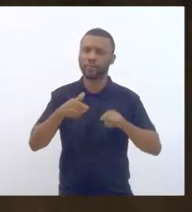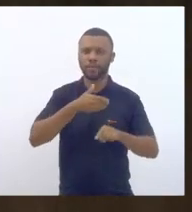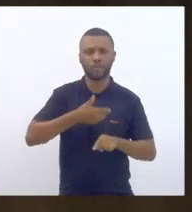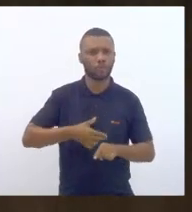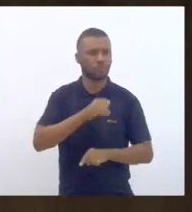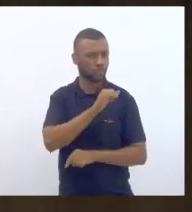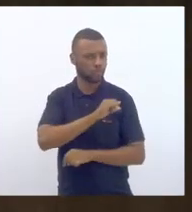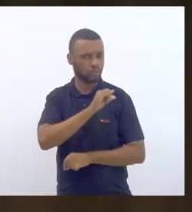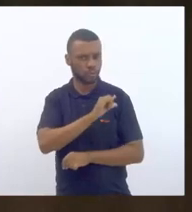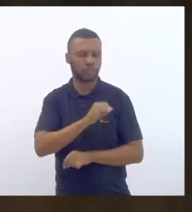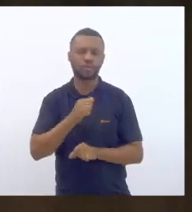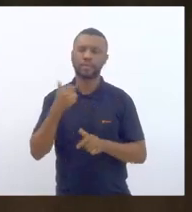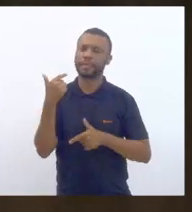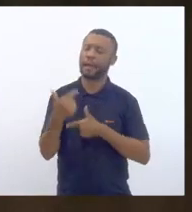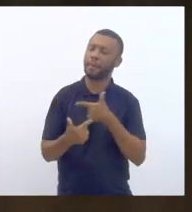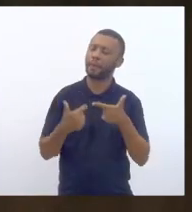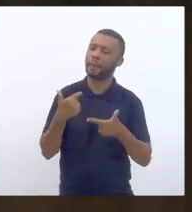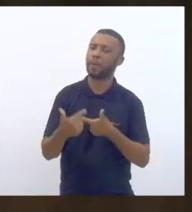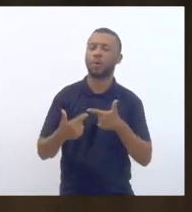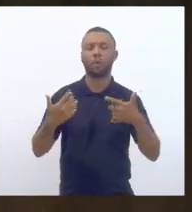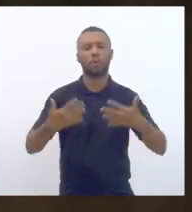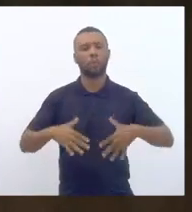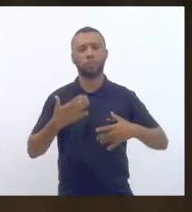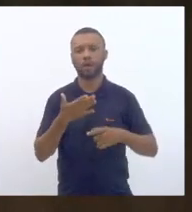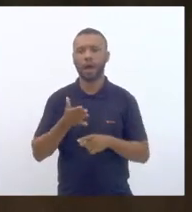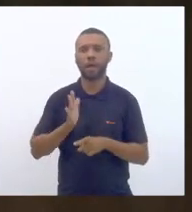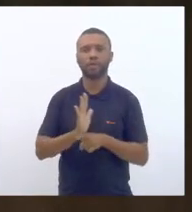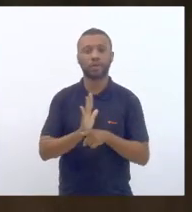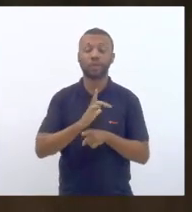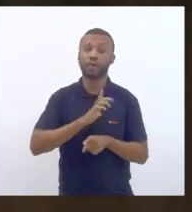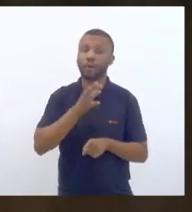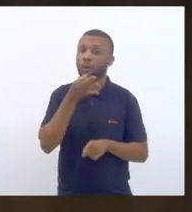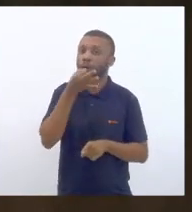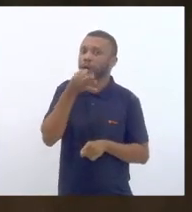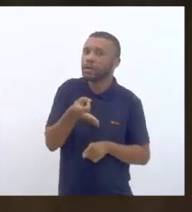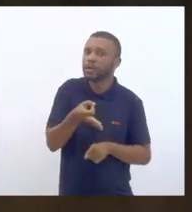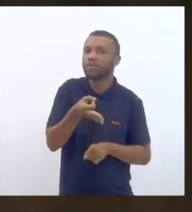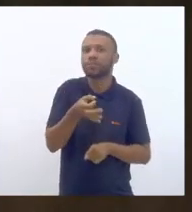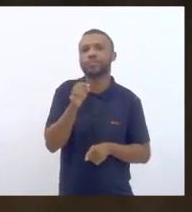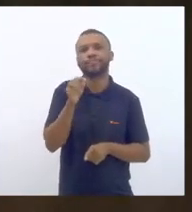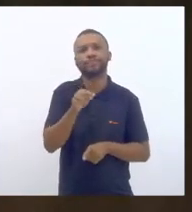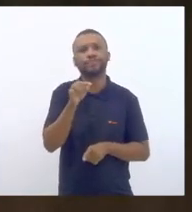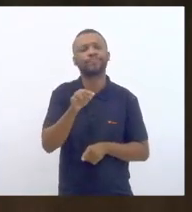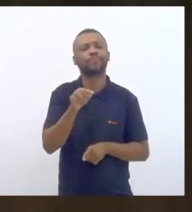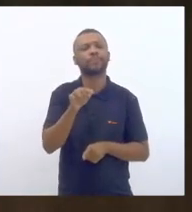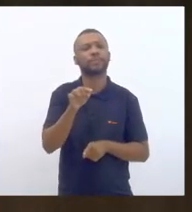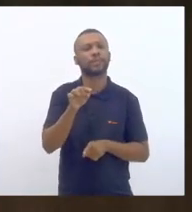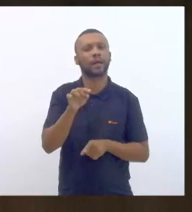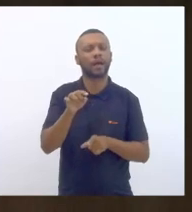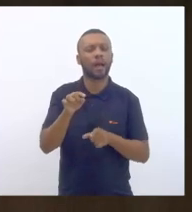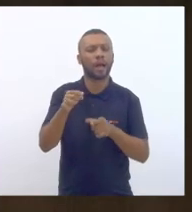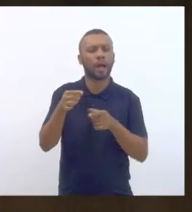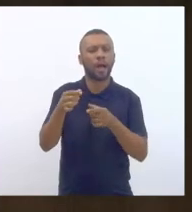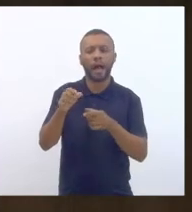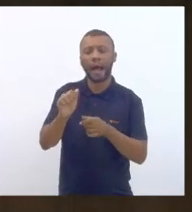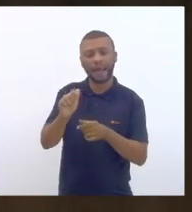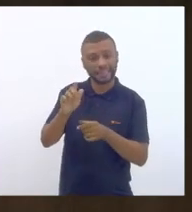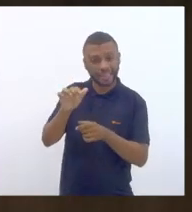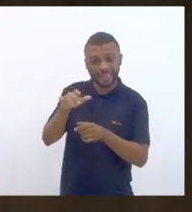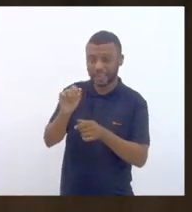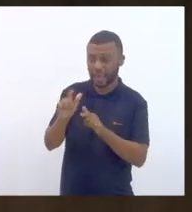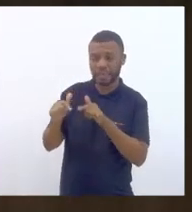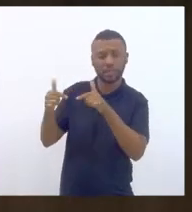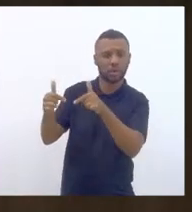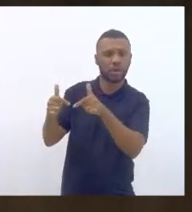Estado do Rio de Janeiro, que muito tem contribuído. Olha que eu tenho sido crítico à postura das agências.